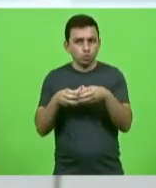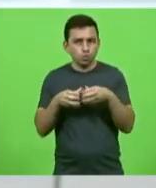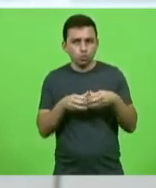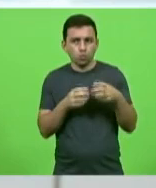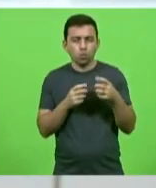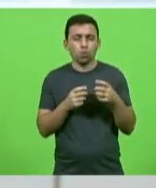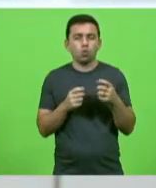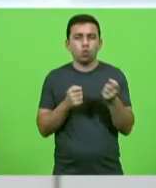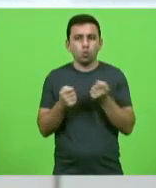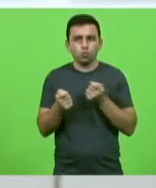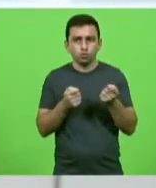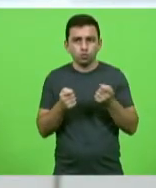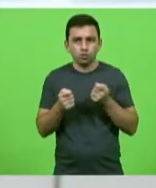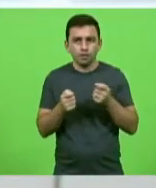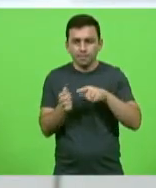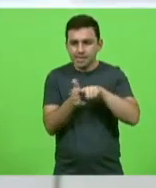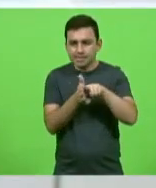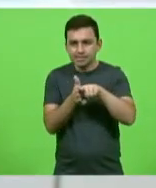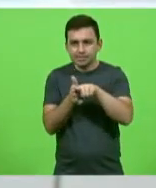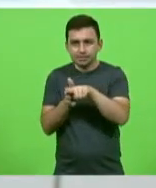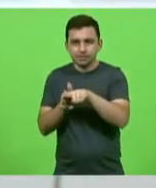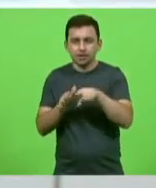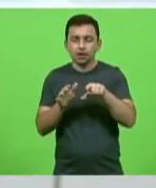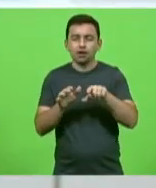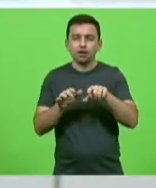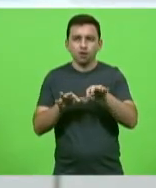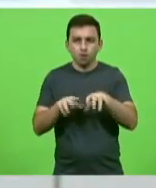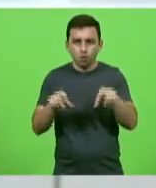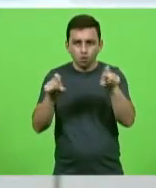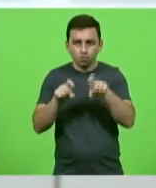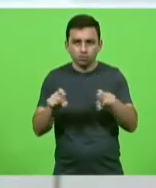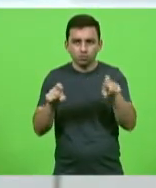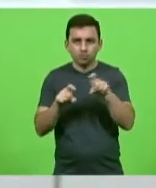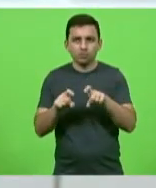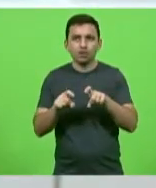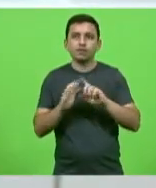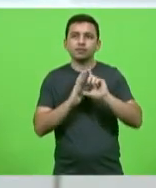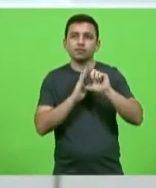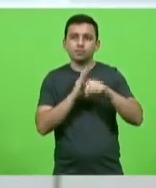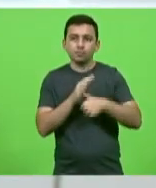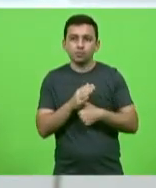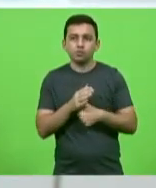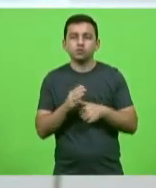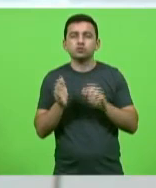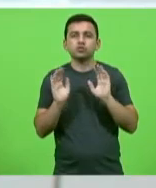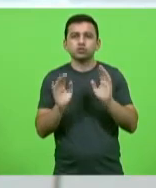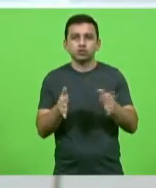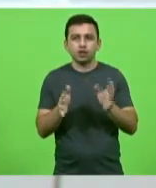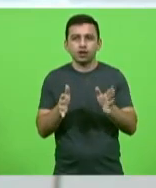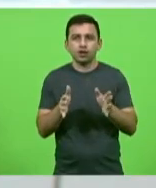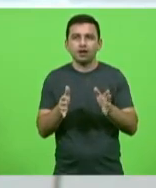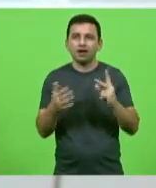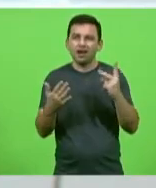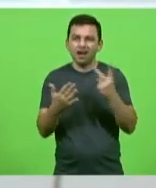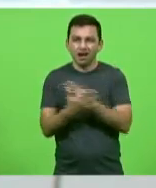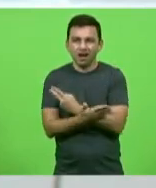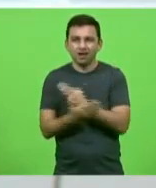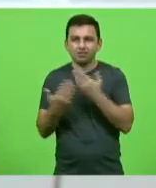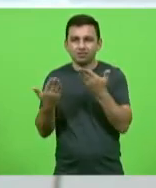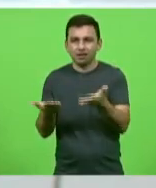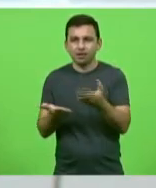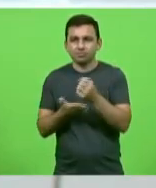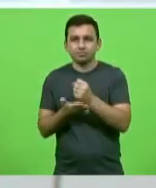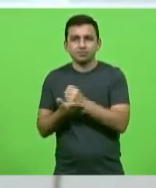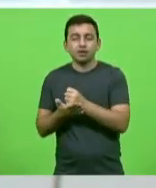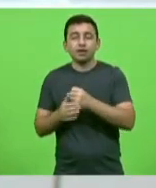consulta a rede de computadores após ainda a população do sábado contrato de que o endereço